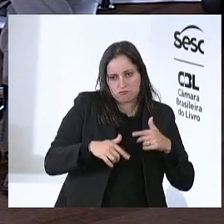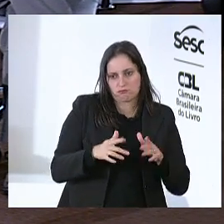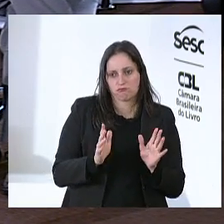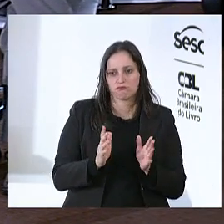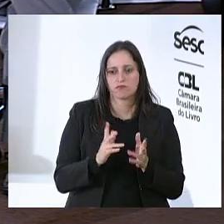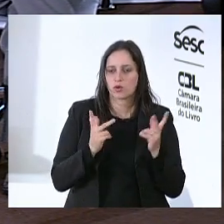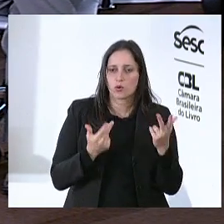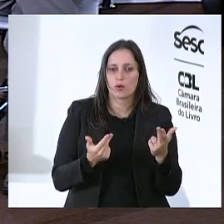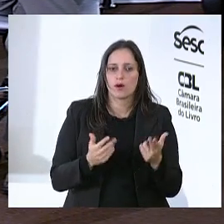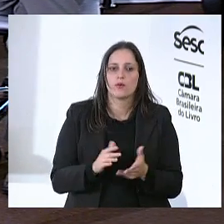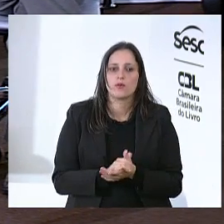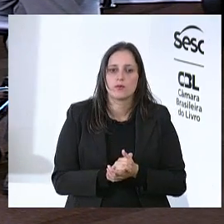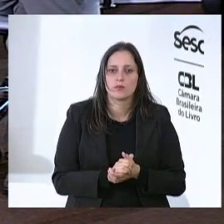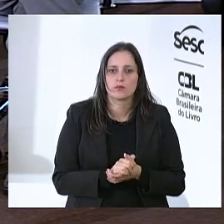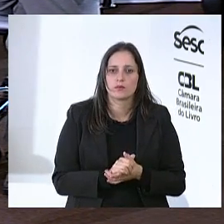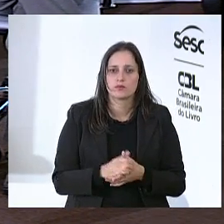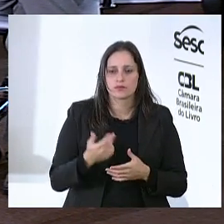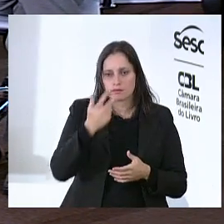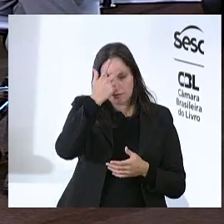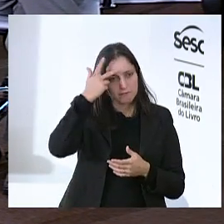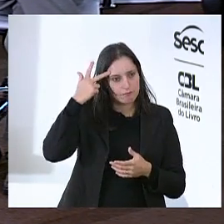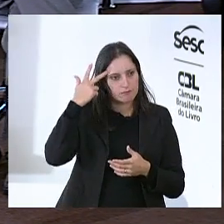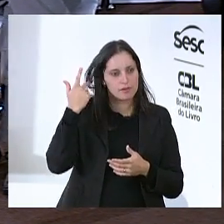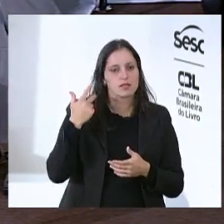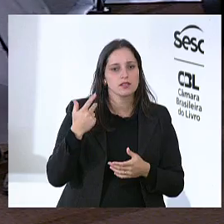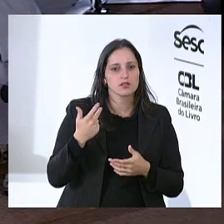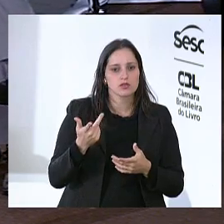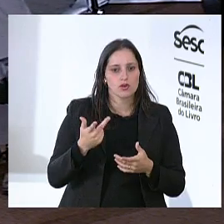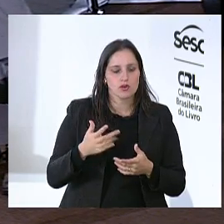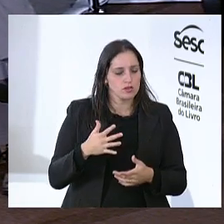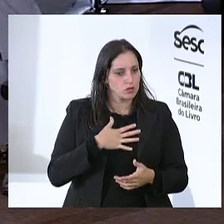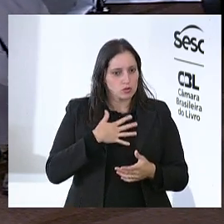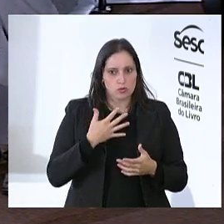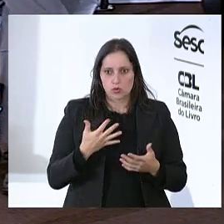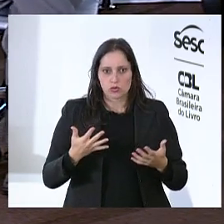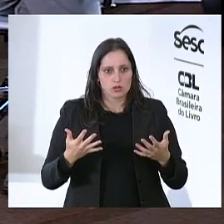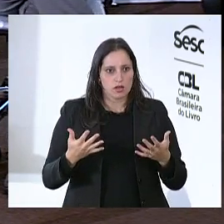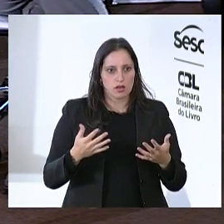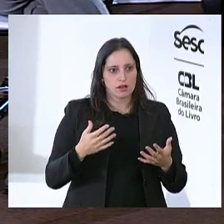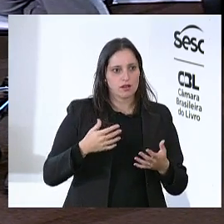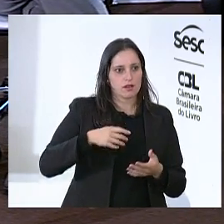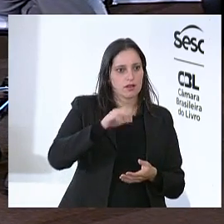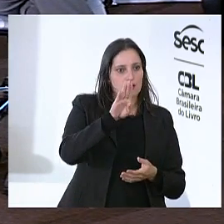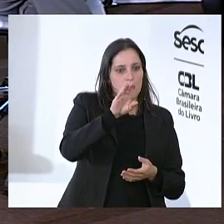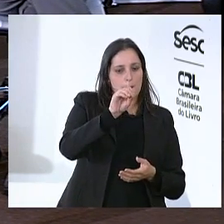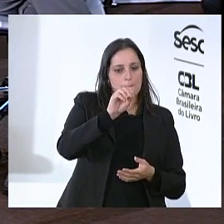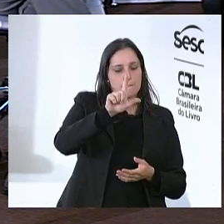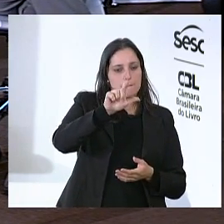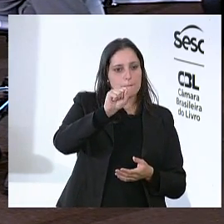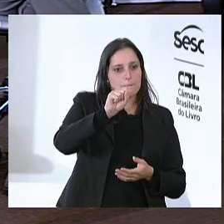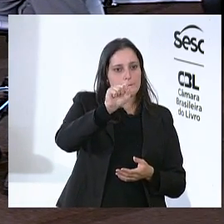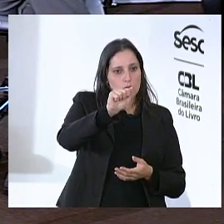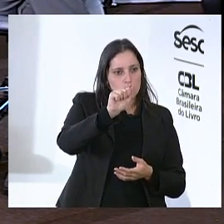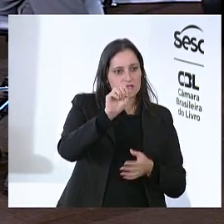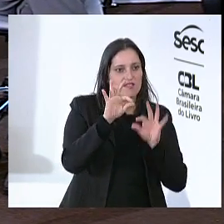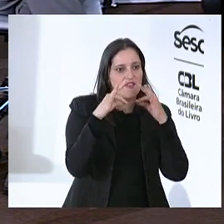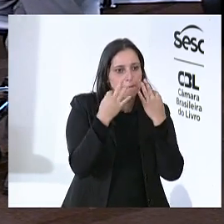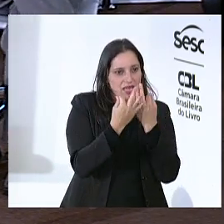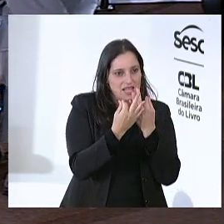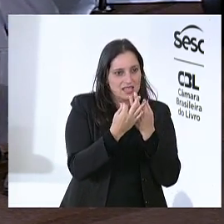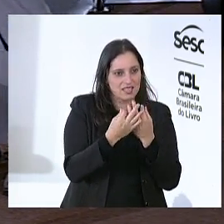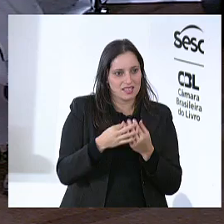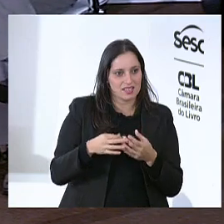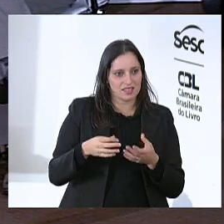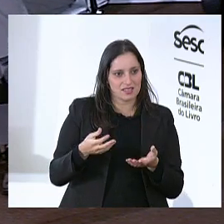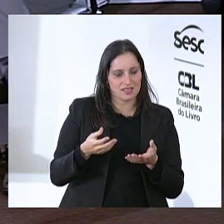conservadora em cima, né, mas cidadãos que ficam escandalizados com o Bolsa Família, que gasta 16 bilhões. Não é? É